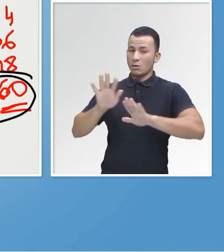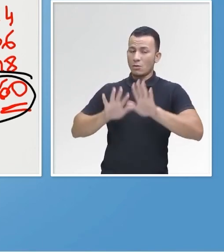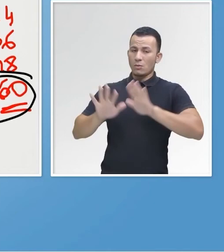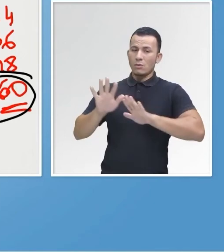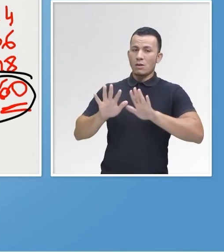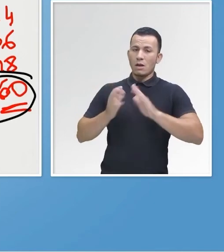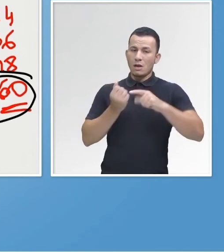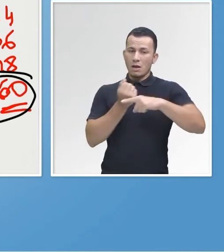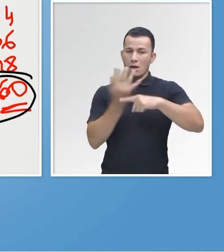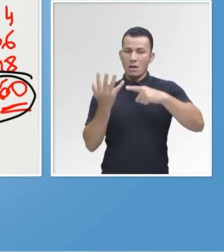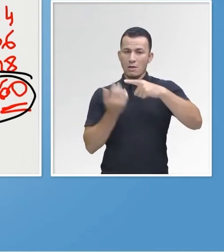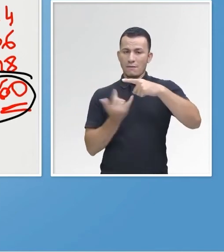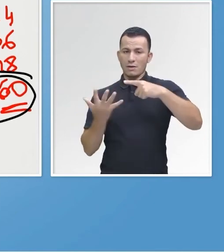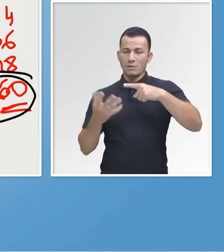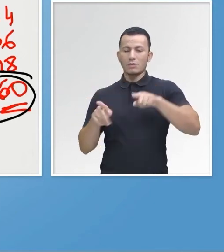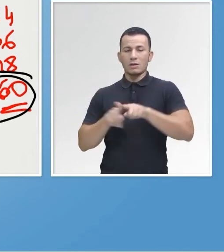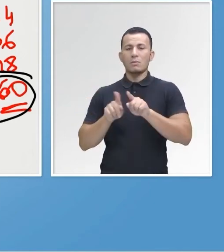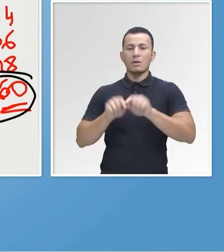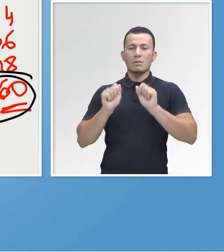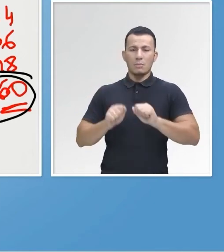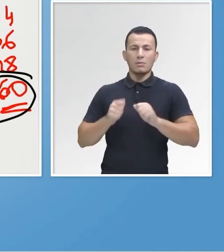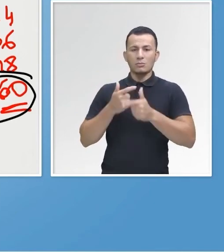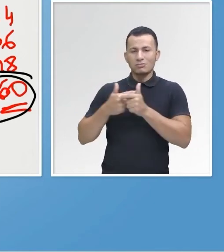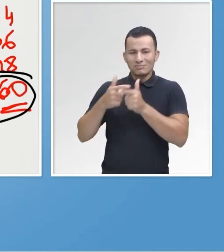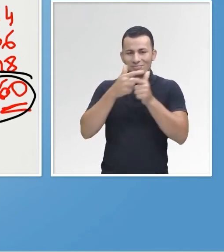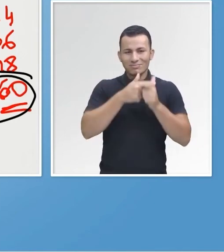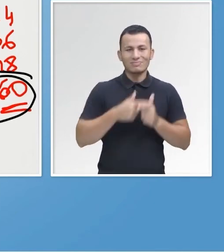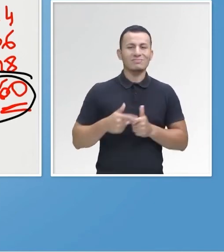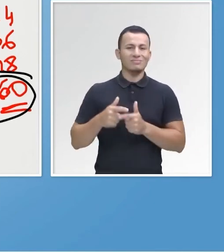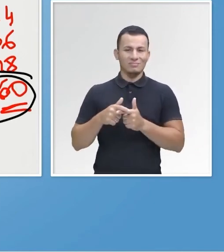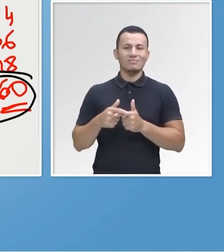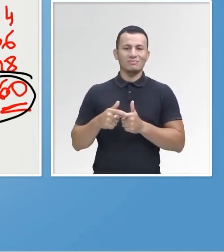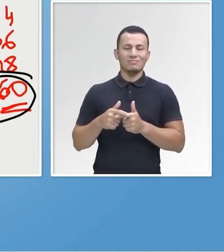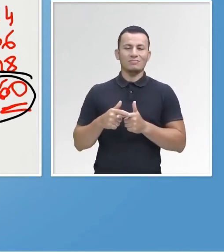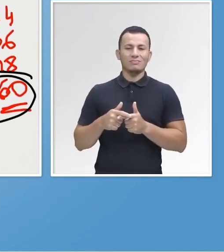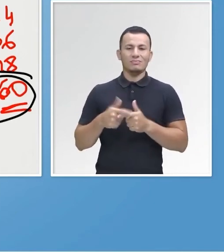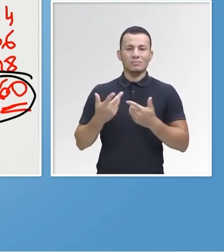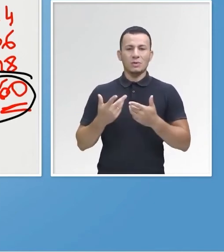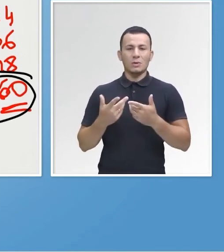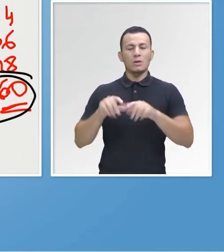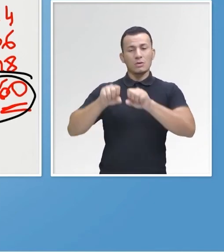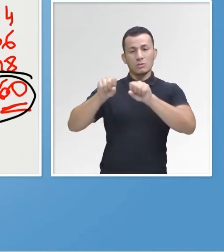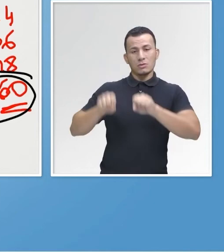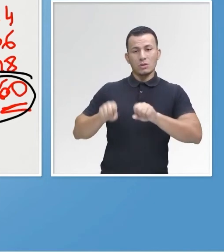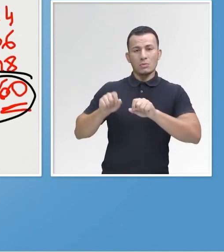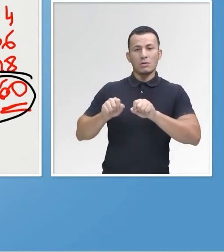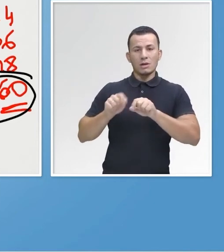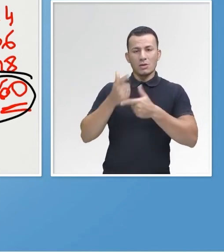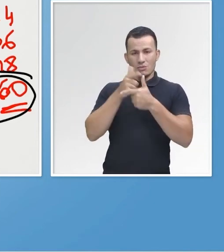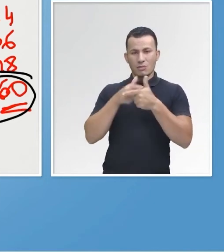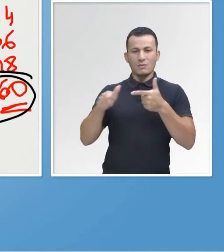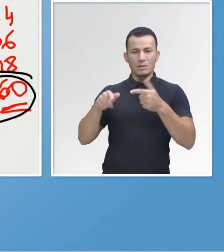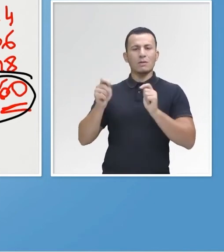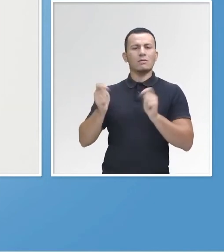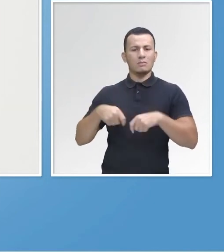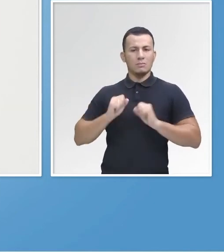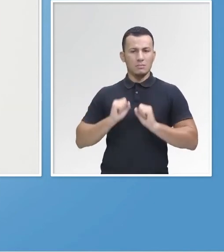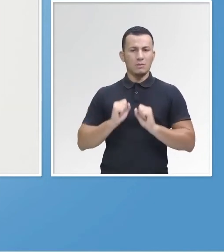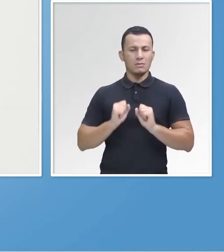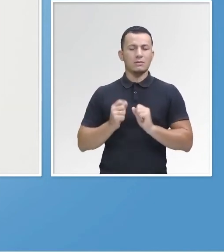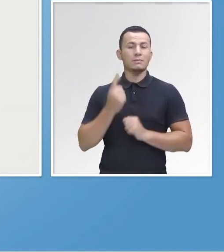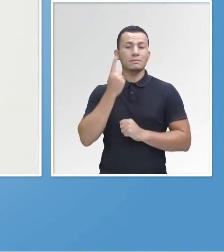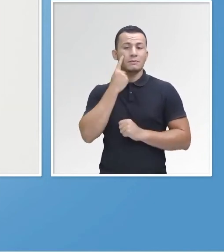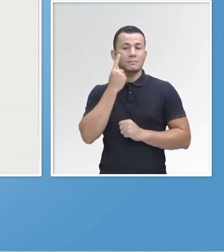as frações também pode aparecer nesse formato com problemas Então faça isso sistema de divisão vamos confirmar a